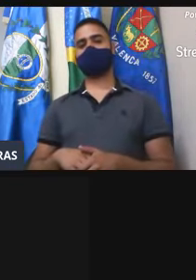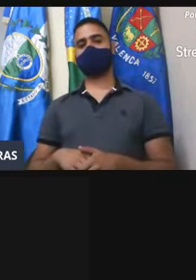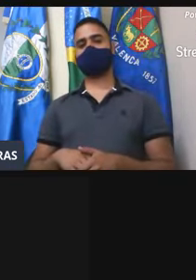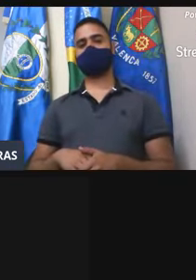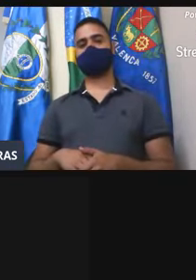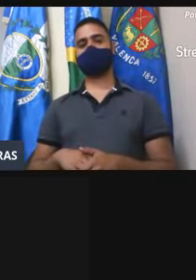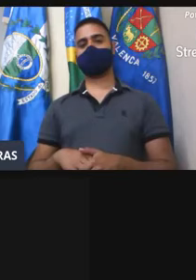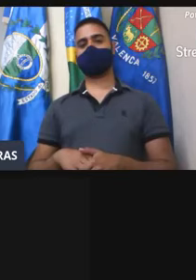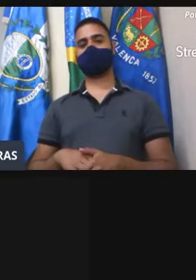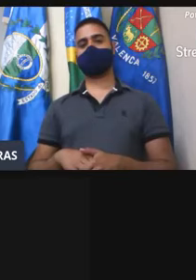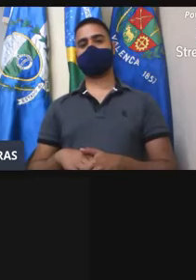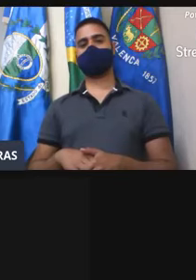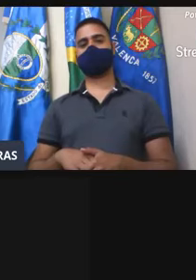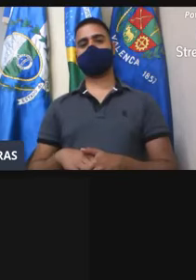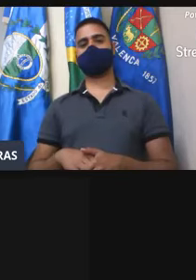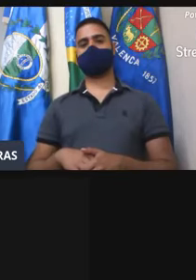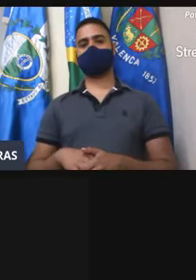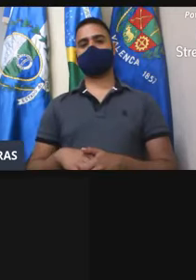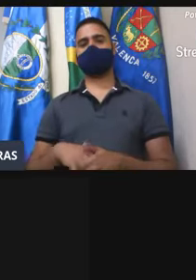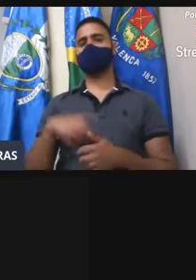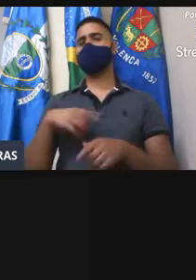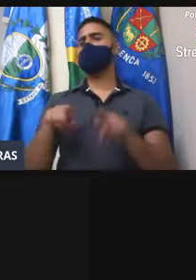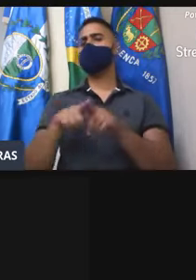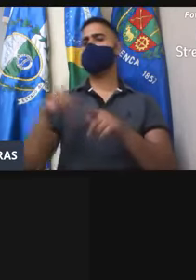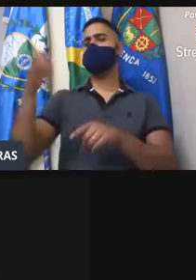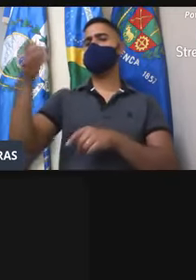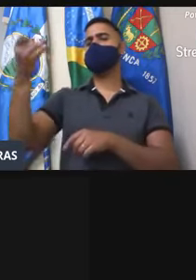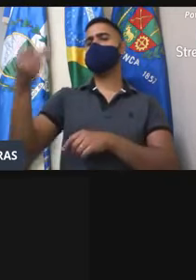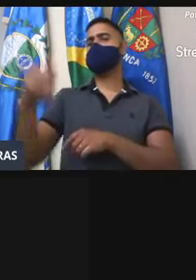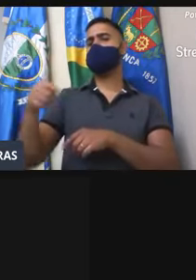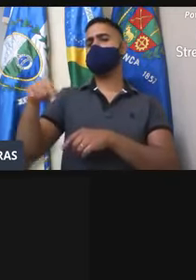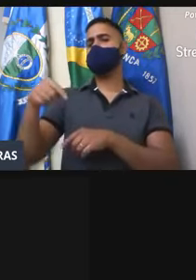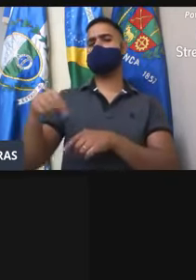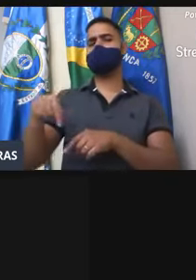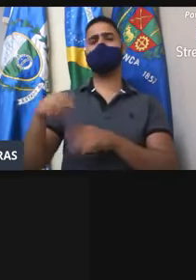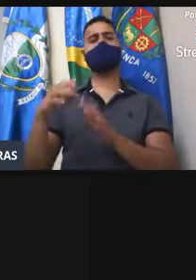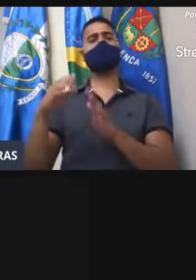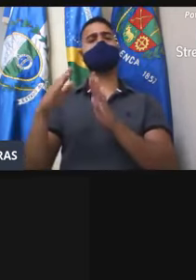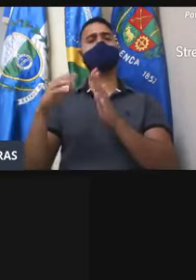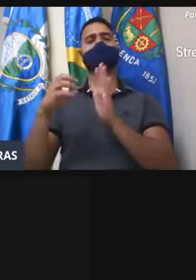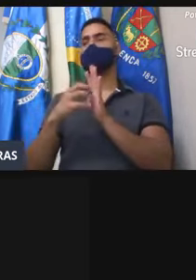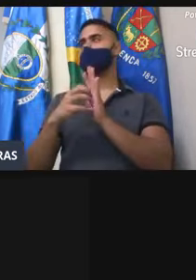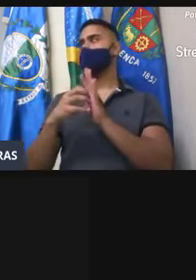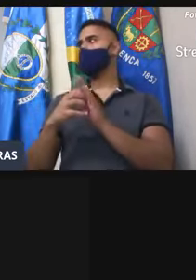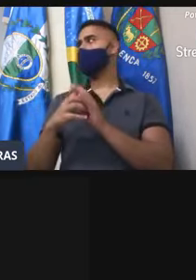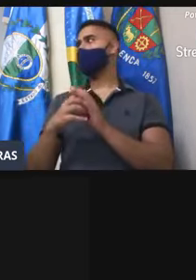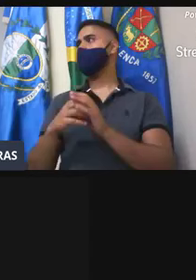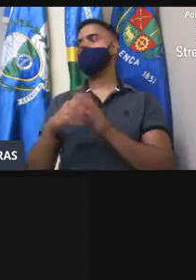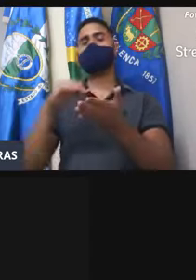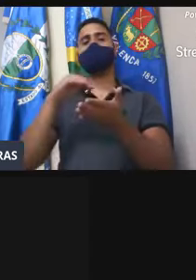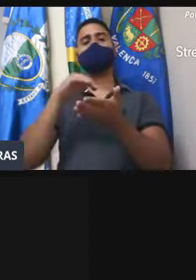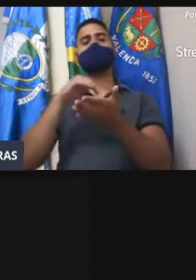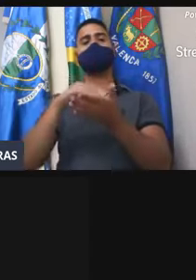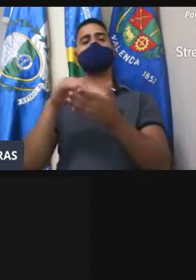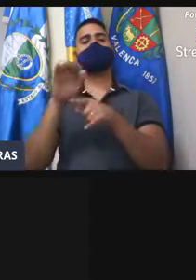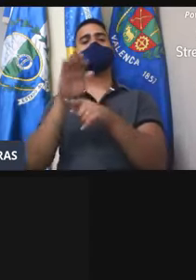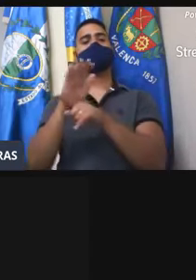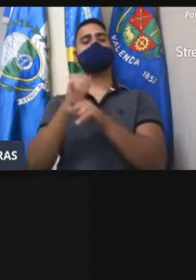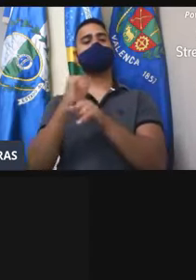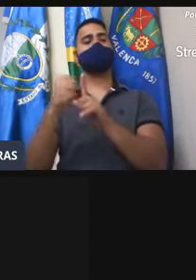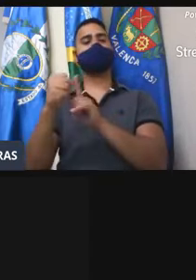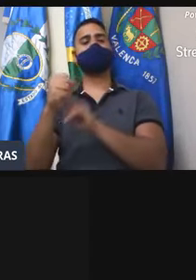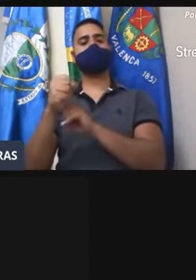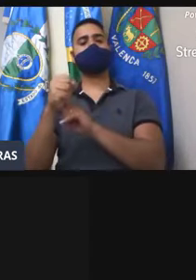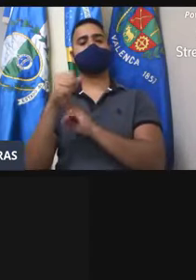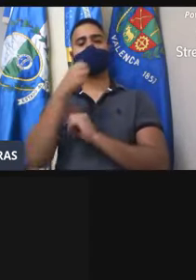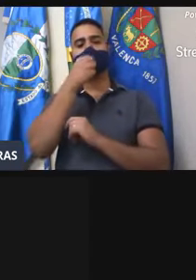Um esclarecimento que a gente queria deixar nessa casa é com relação ao trabalho da Secretaria Municipal de Assistência Social.